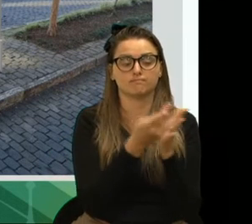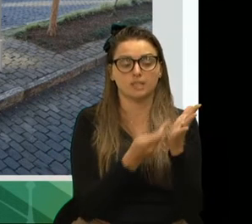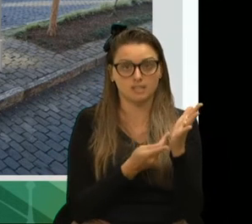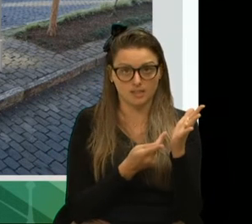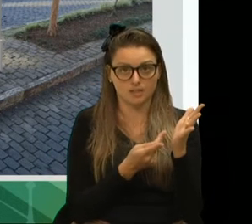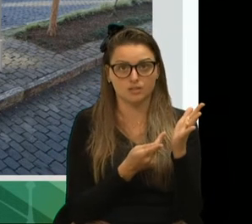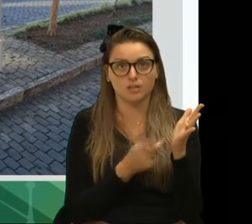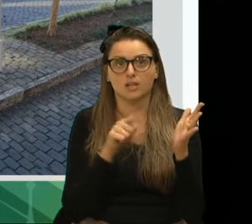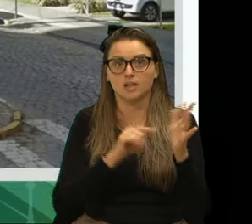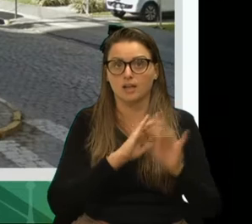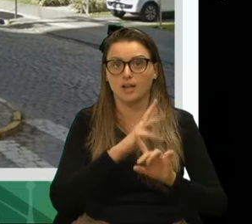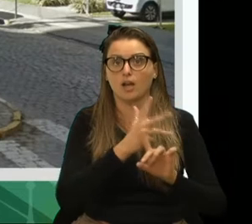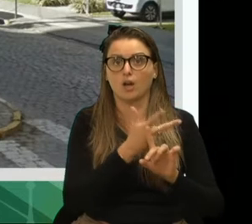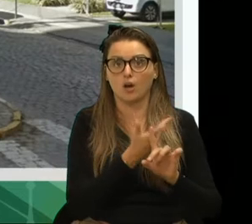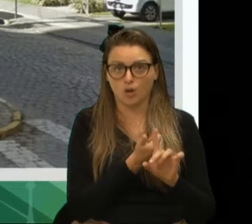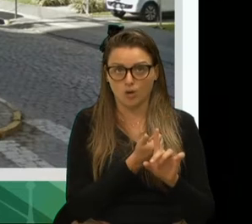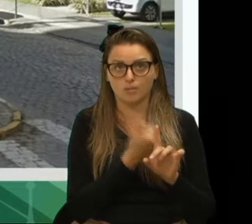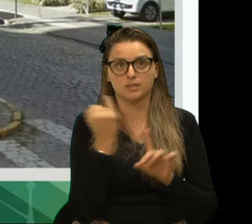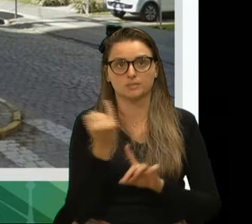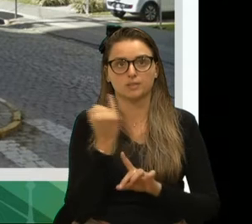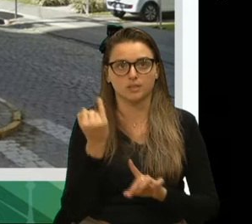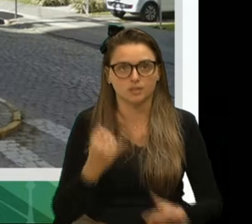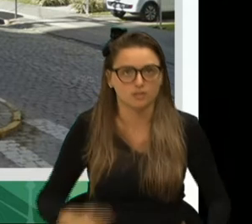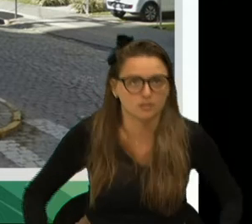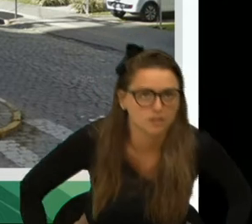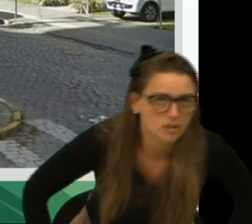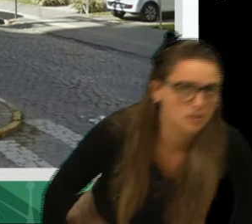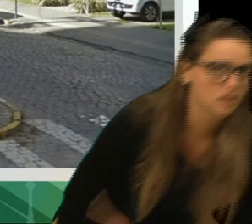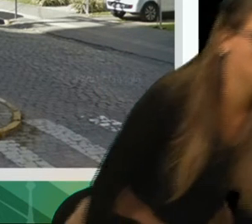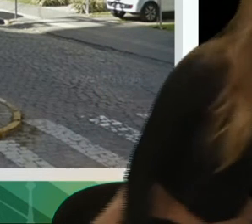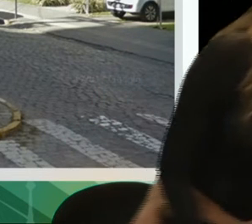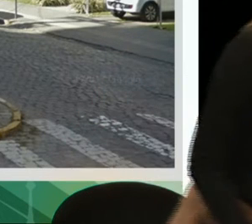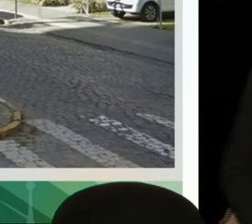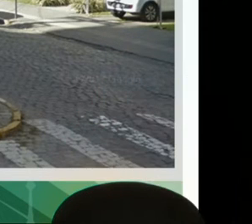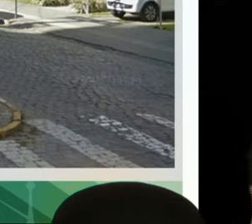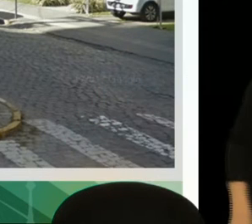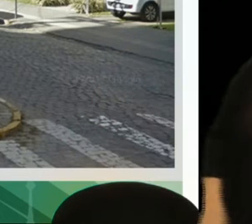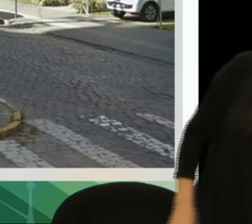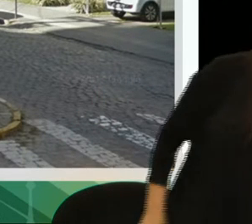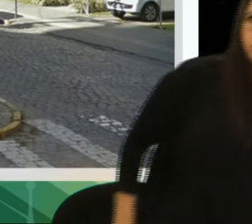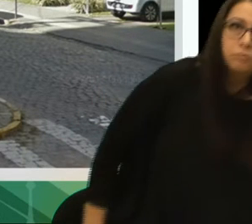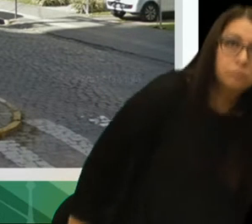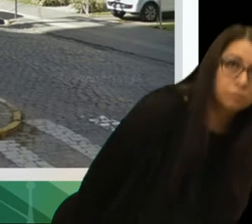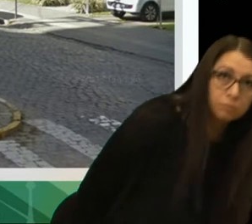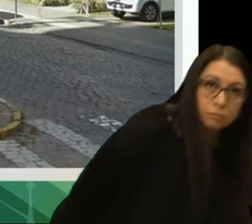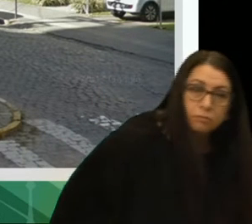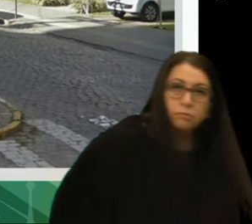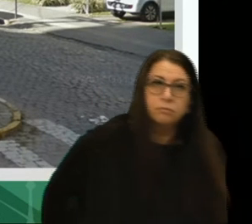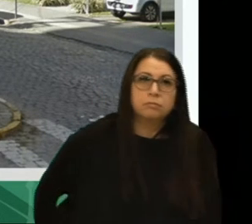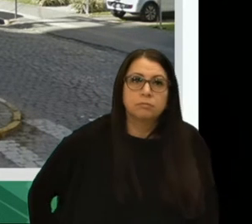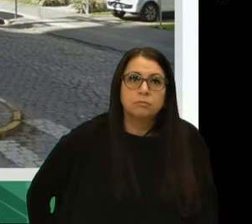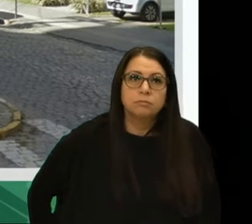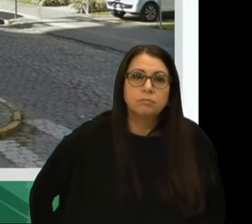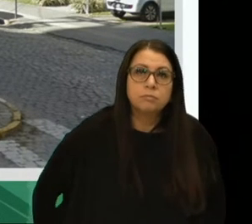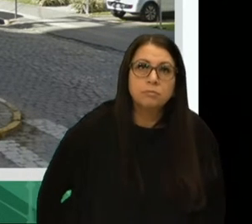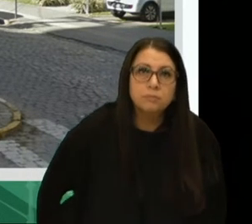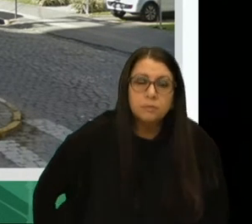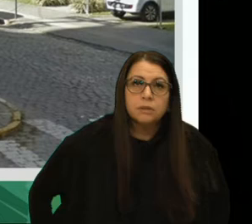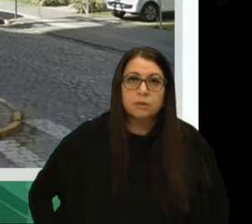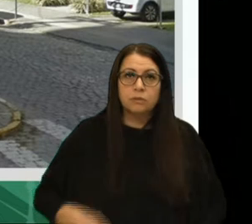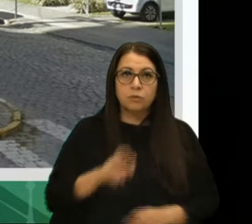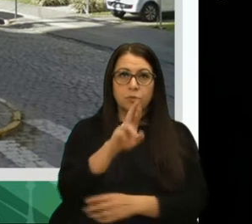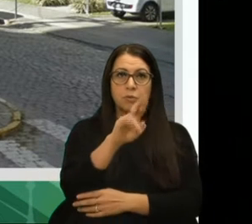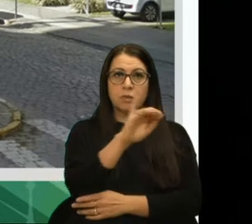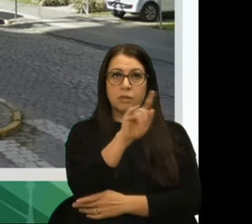são obras de vanguarda. Pintura em tela, Vitor Hugo Porto, estava estabelecido no Desvio Risso, a